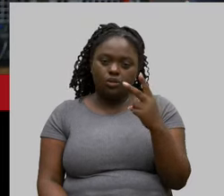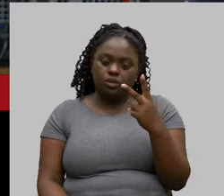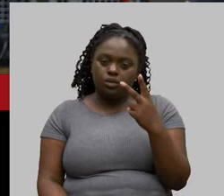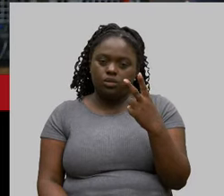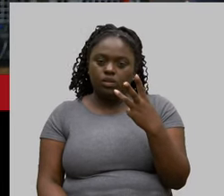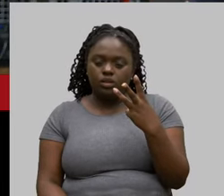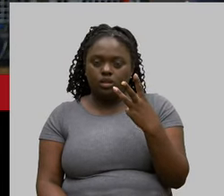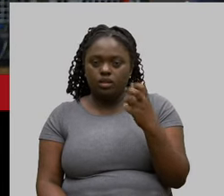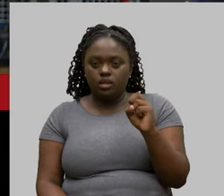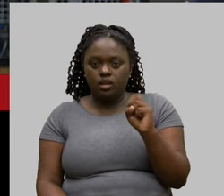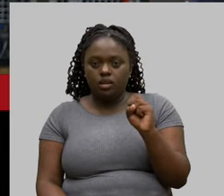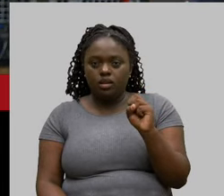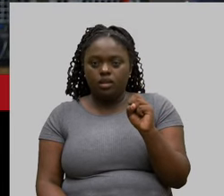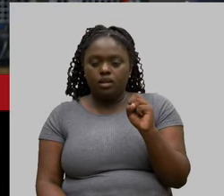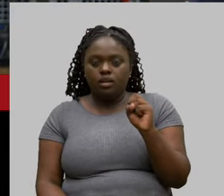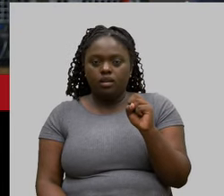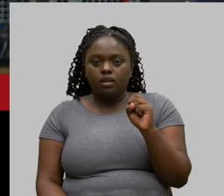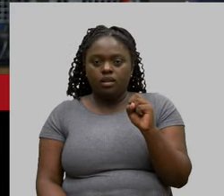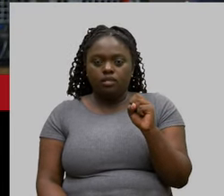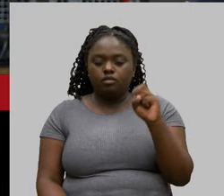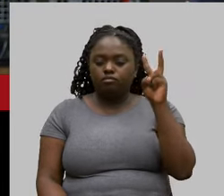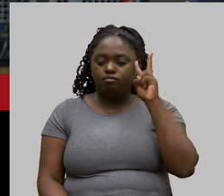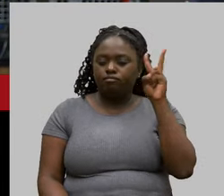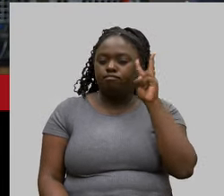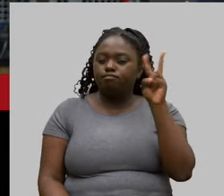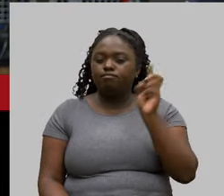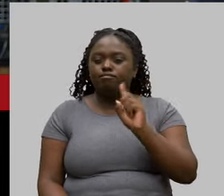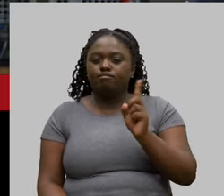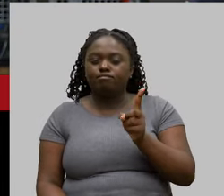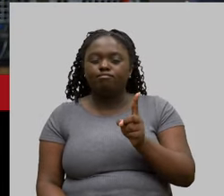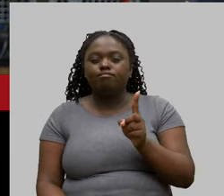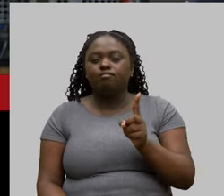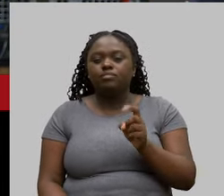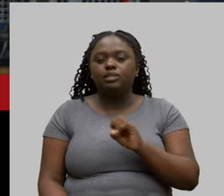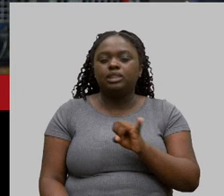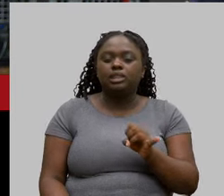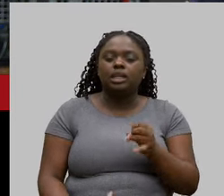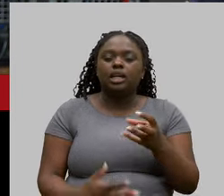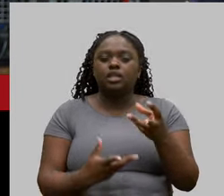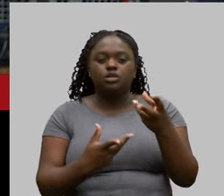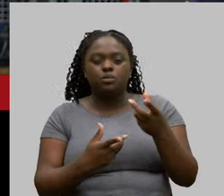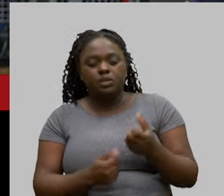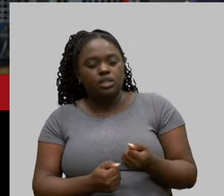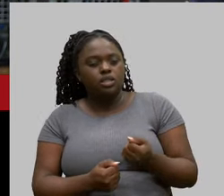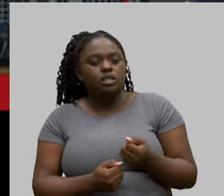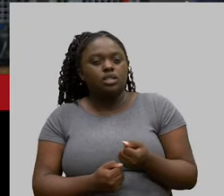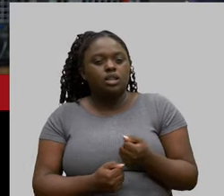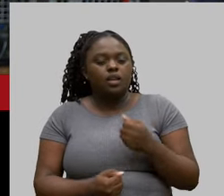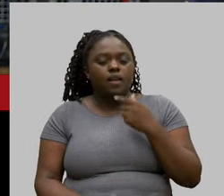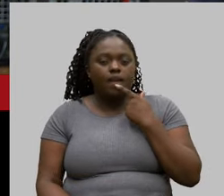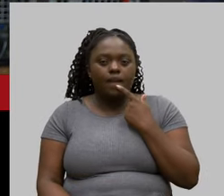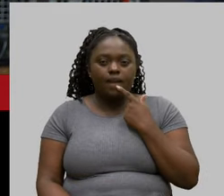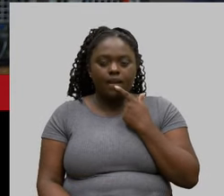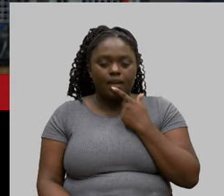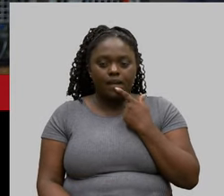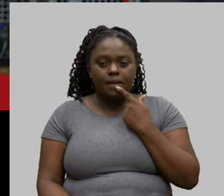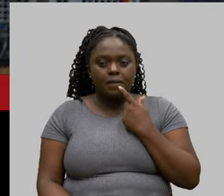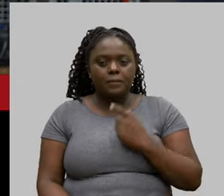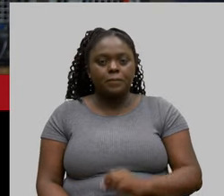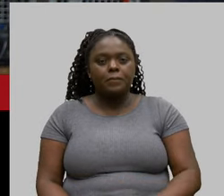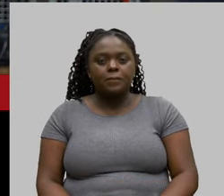238 deixa eu não tô lembrando é se ela admite essa volta né ela admite nazar